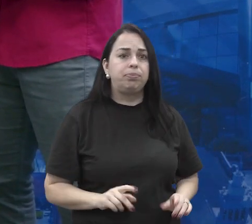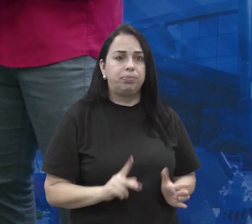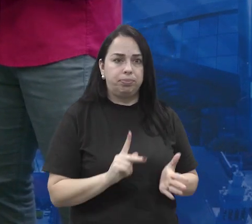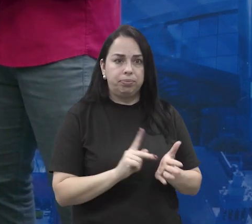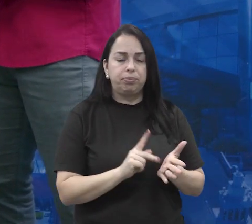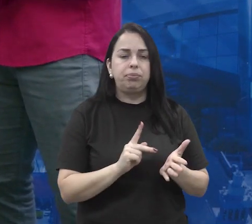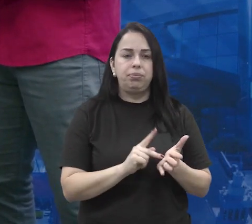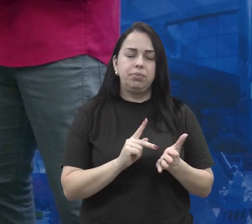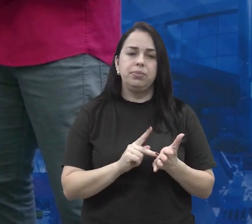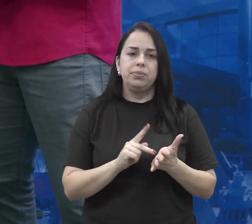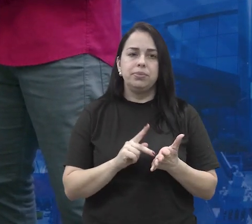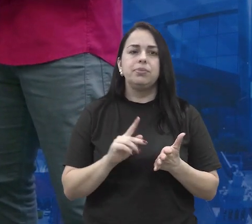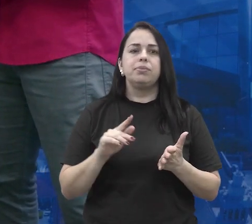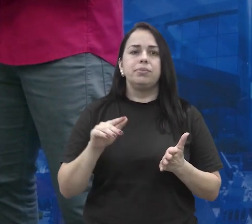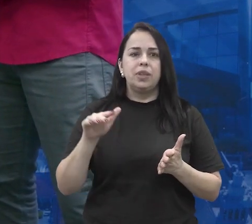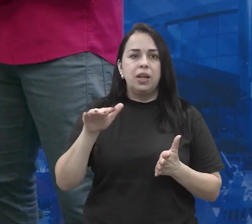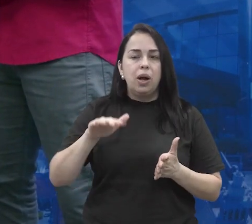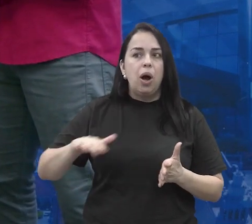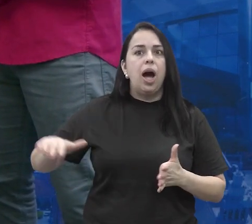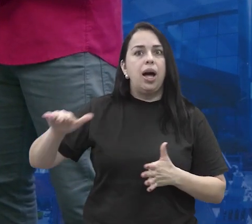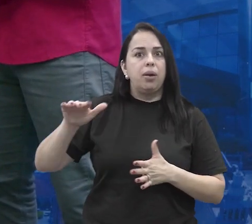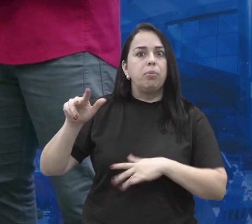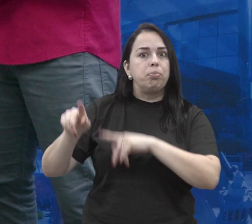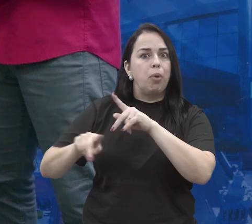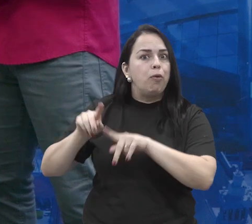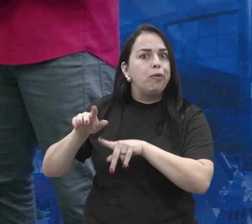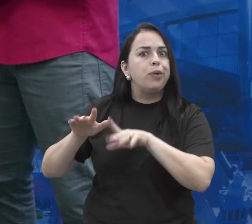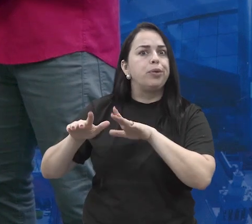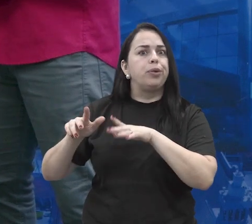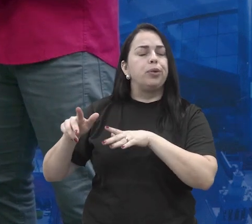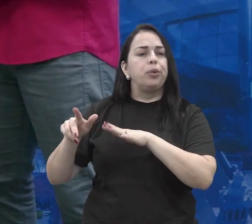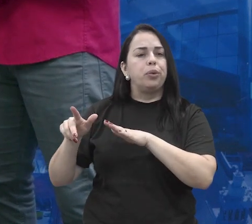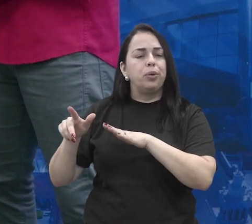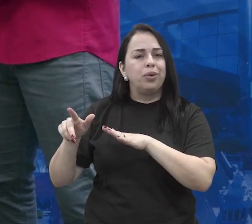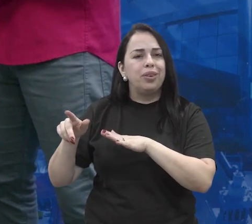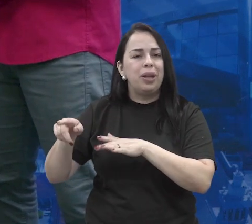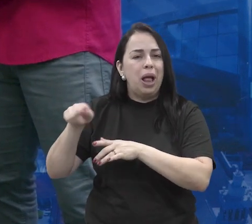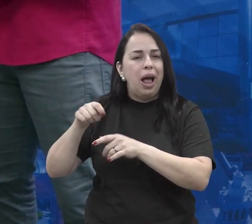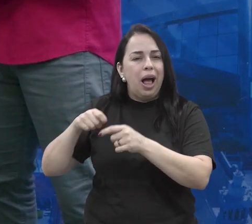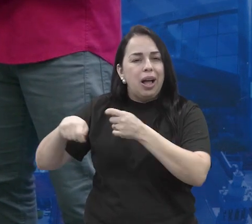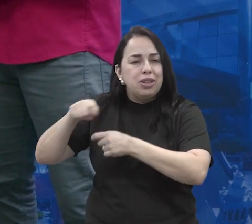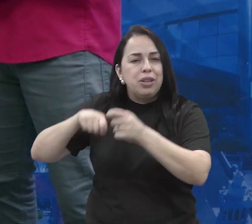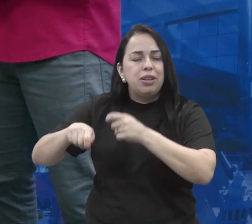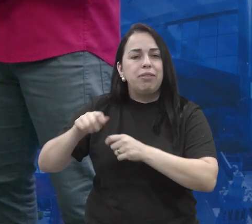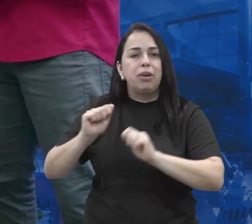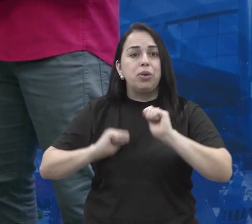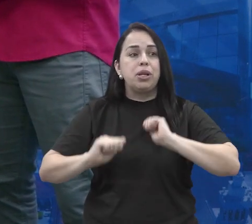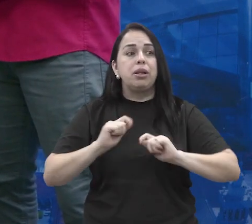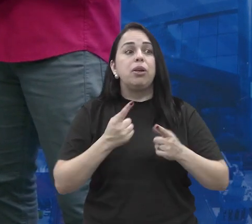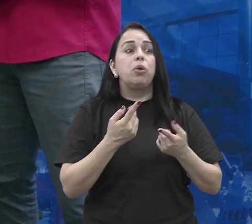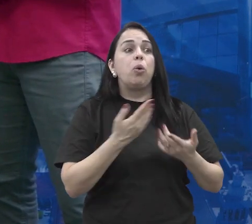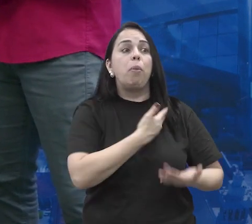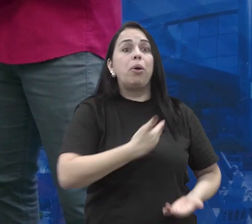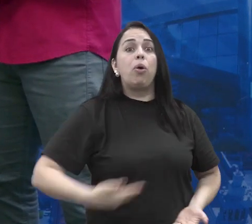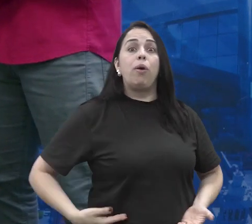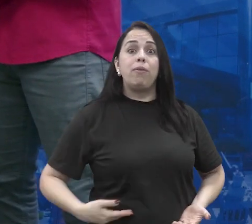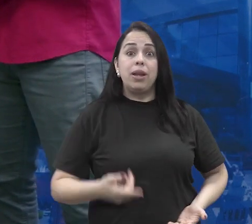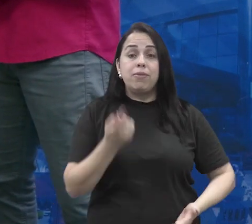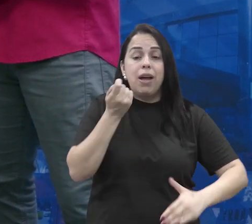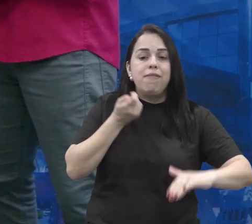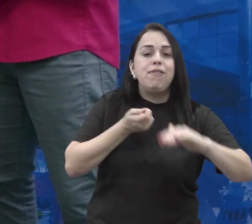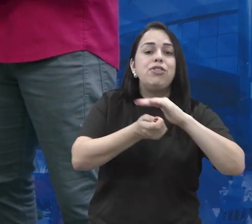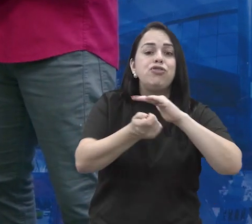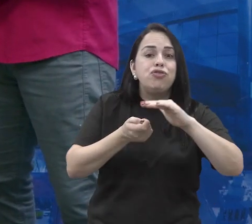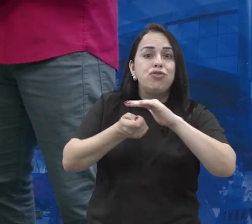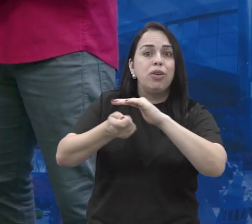mercado estava aguardando com uma certa ansiedade alguma medida do governo de redução das despesas para